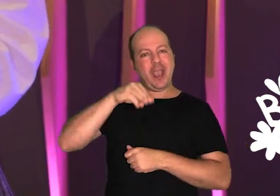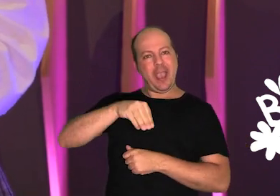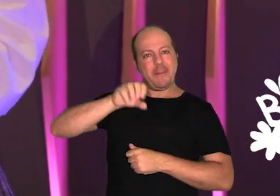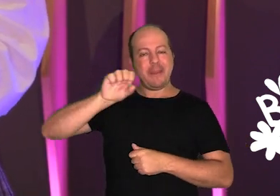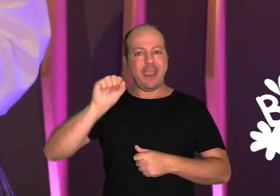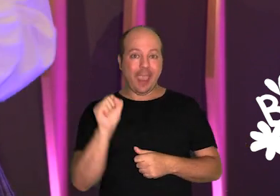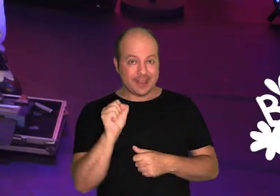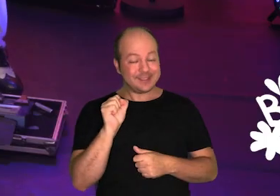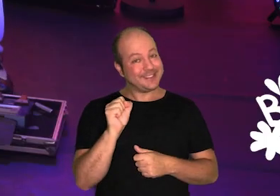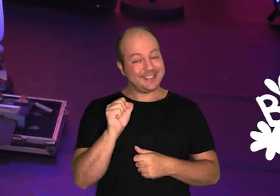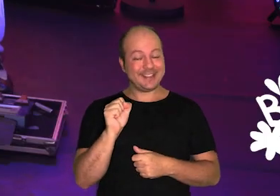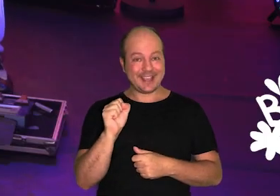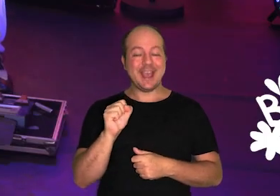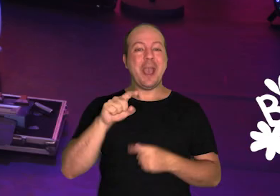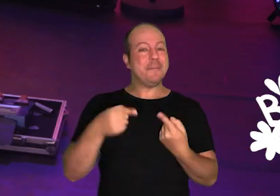Organização